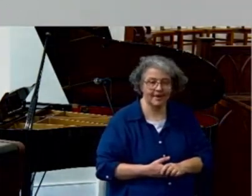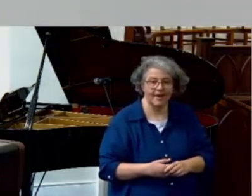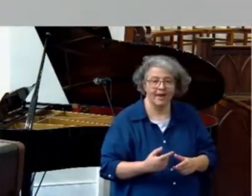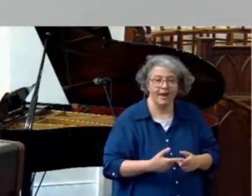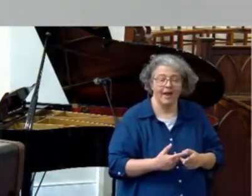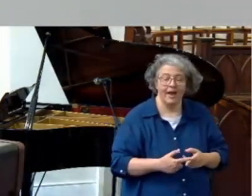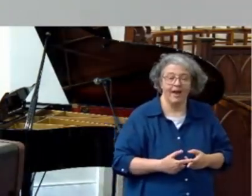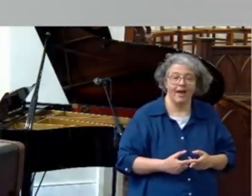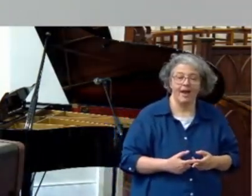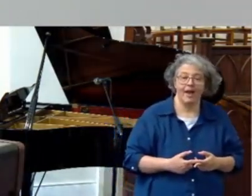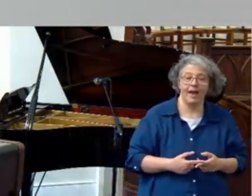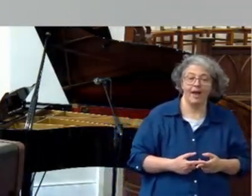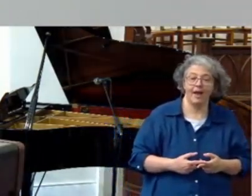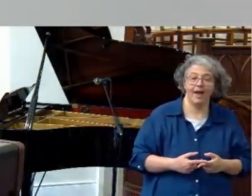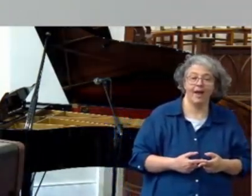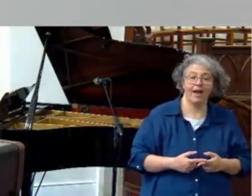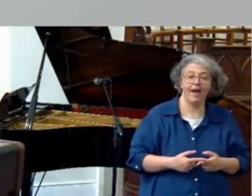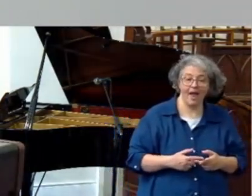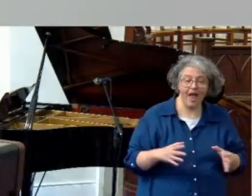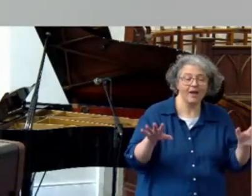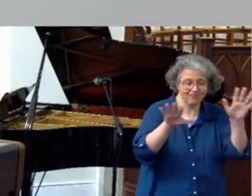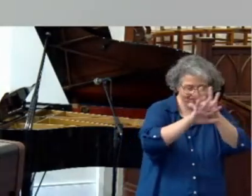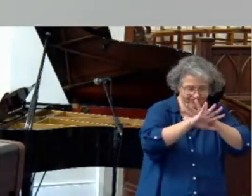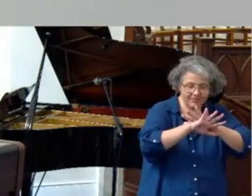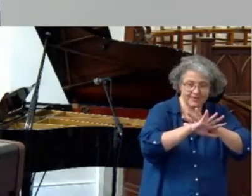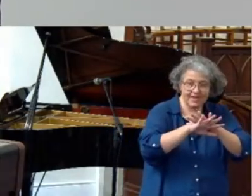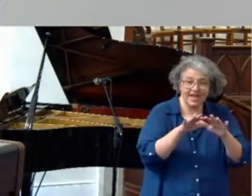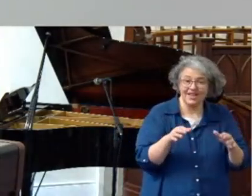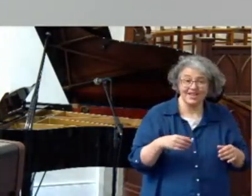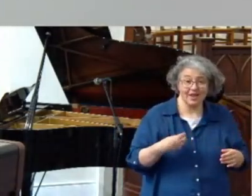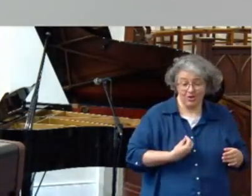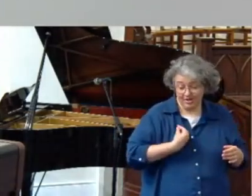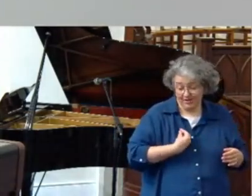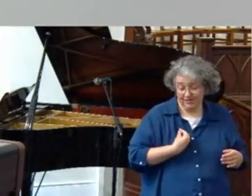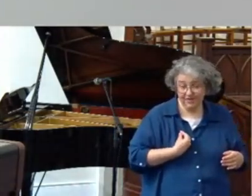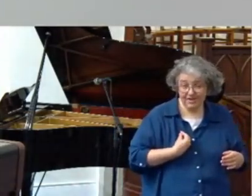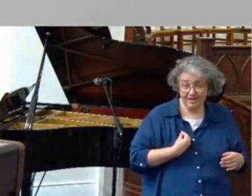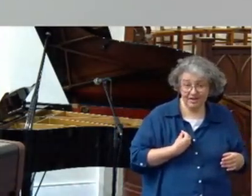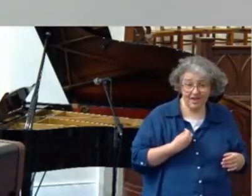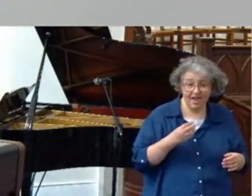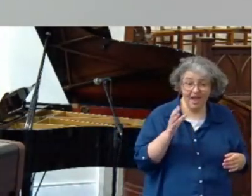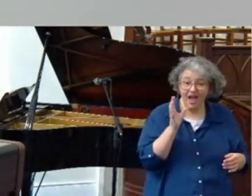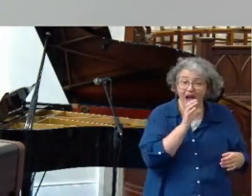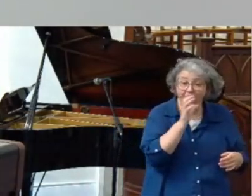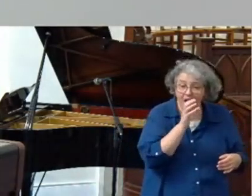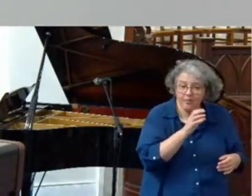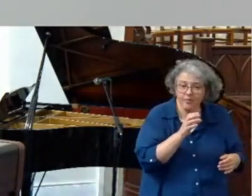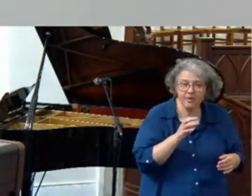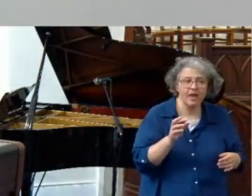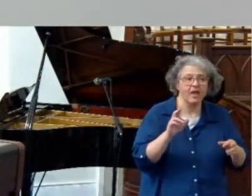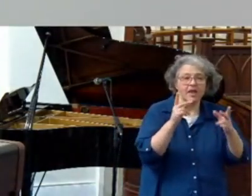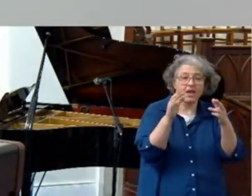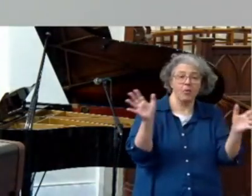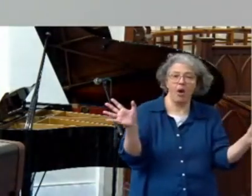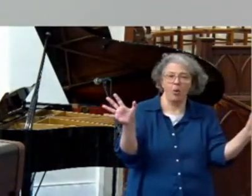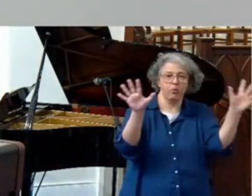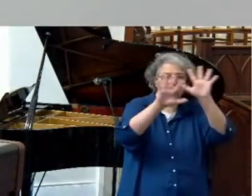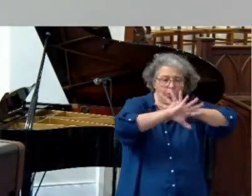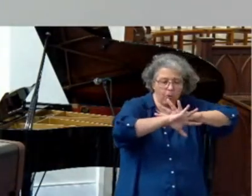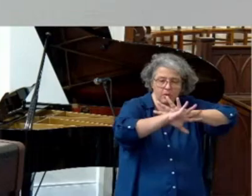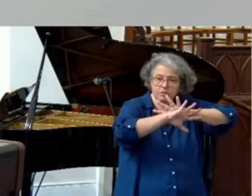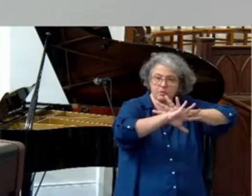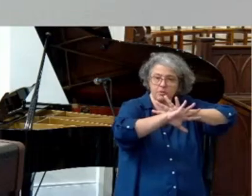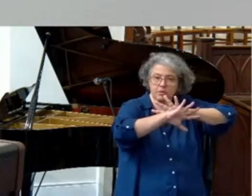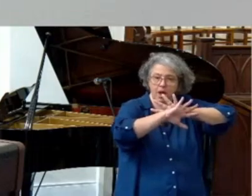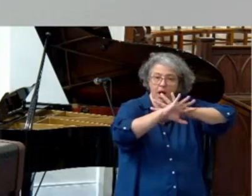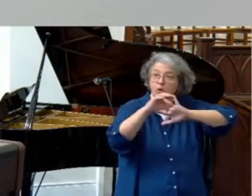Quanto mais breve é a nossa vida, mais nós temos a entender o que é essa eternidade que nos